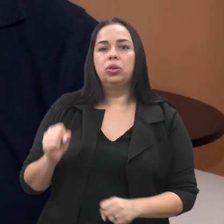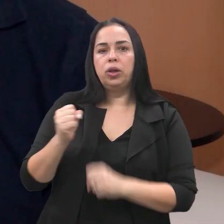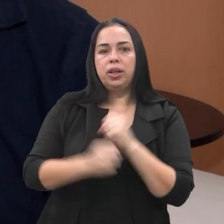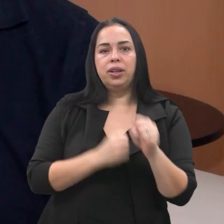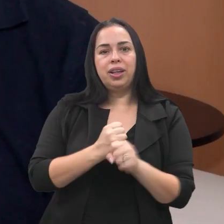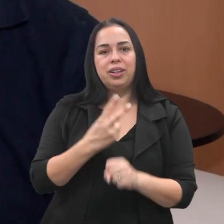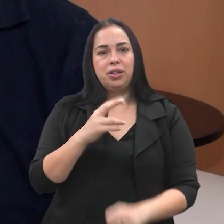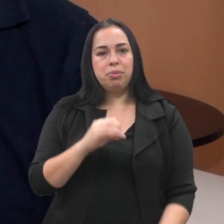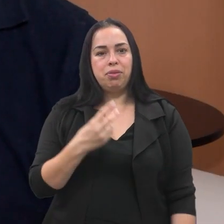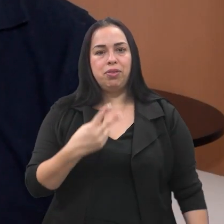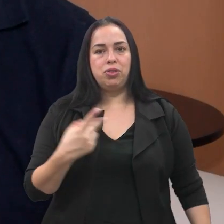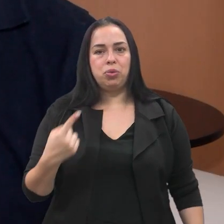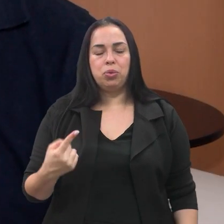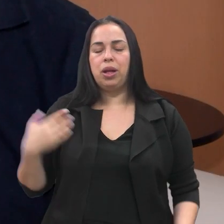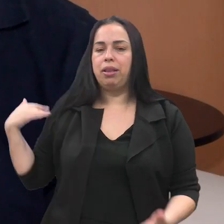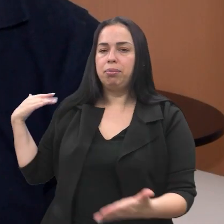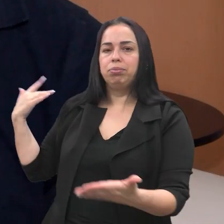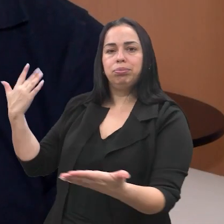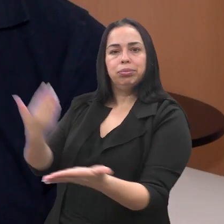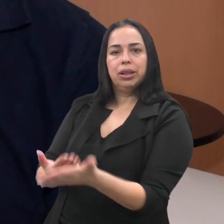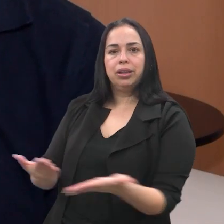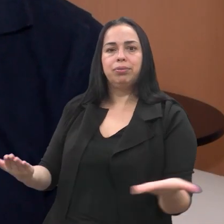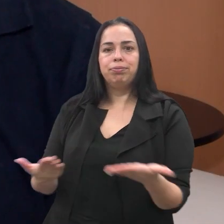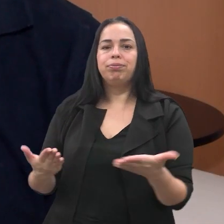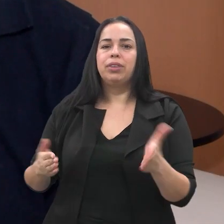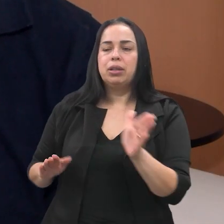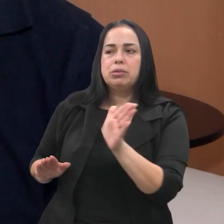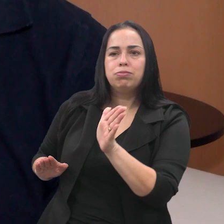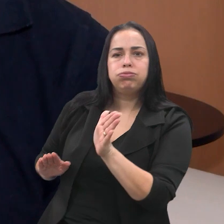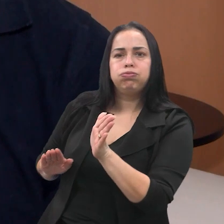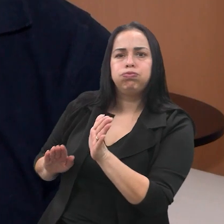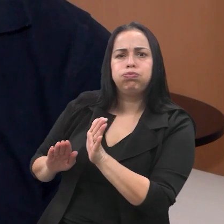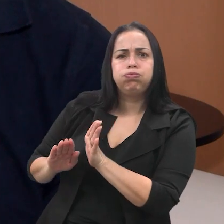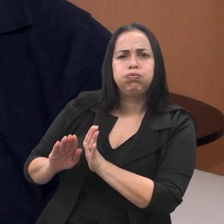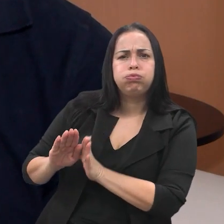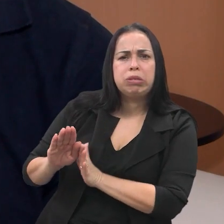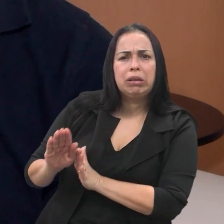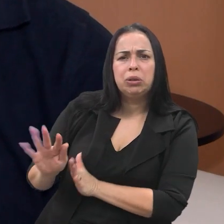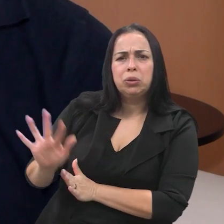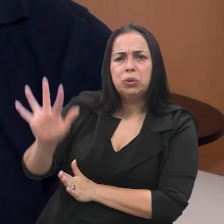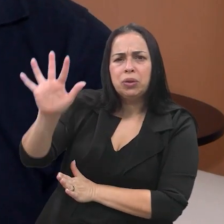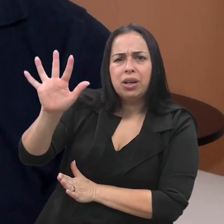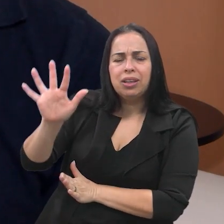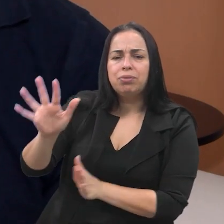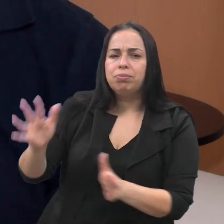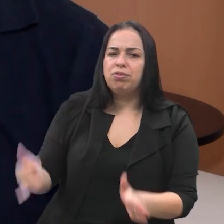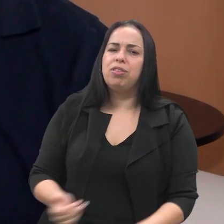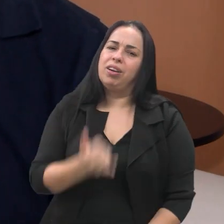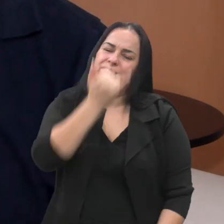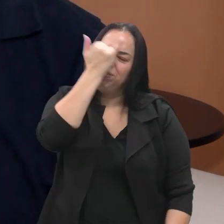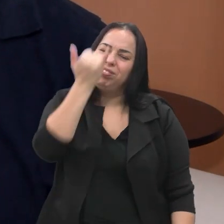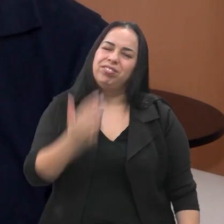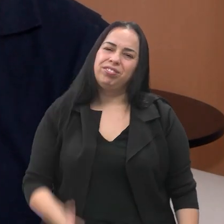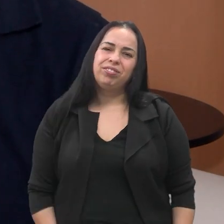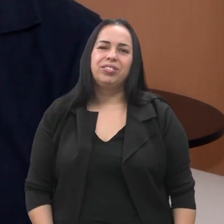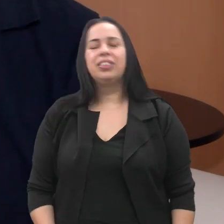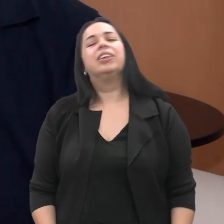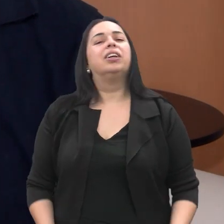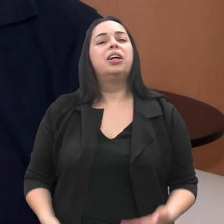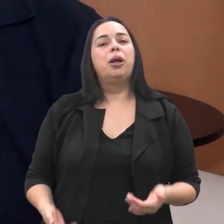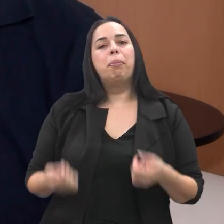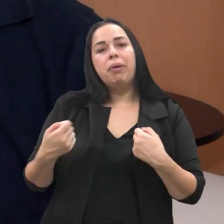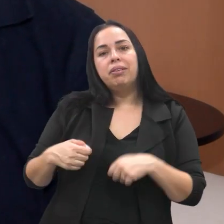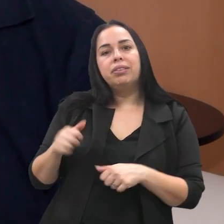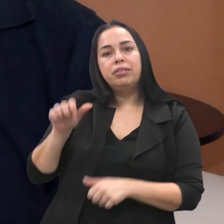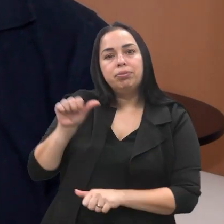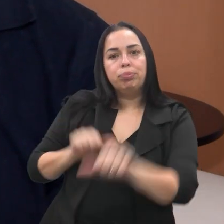De 2021 para cá, foram os grandes aumentos que tiveram na saca do café. Ou seja, eu dei azar, né?